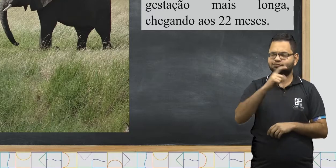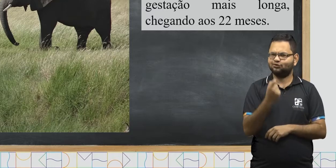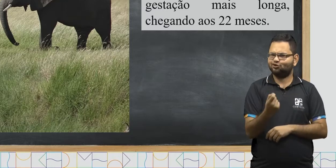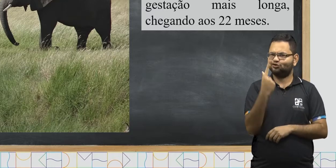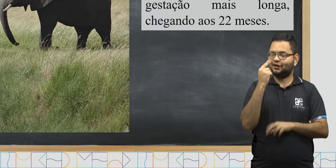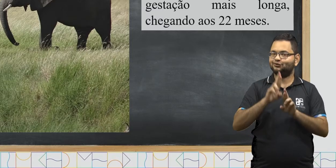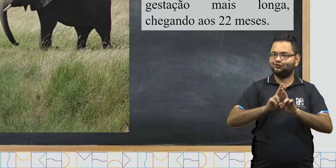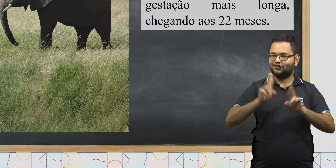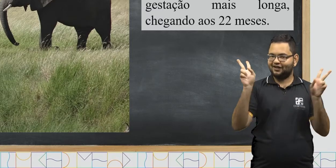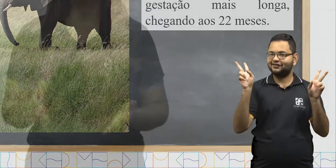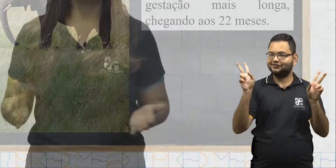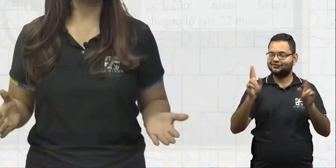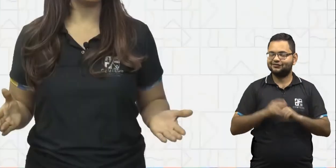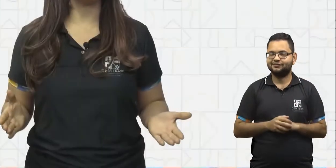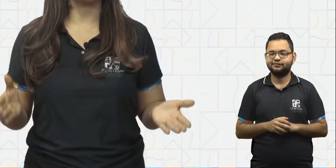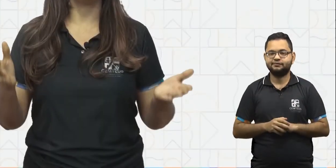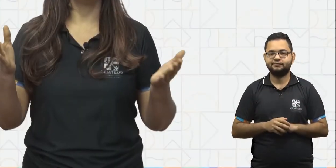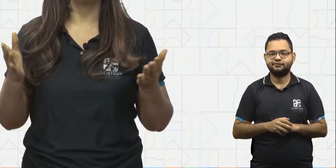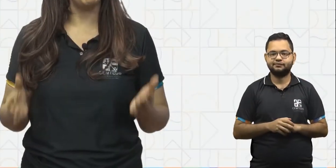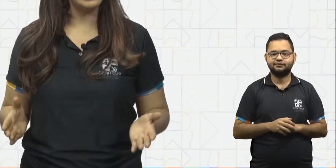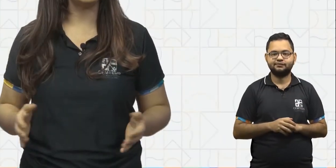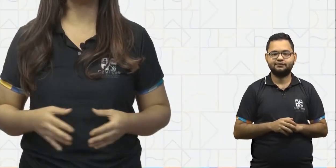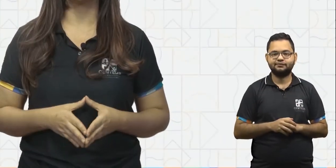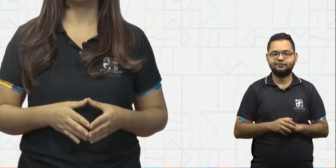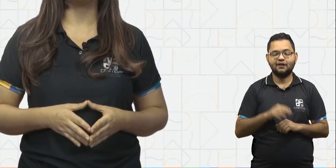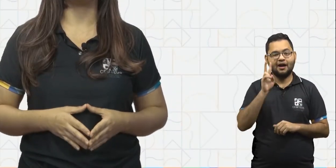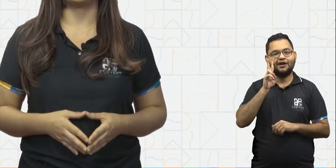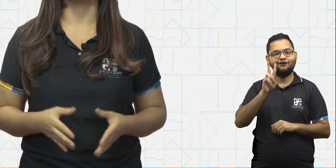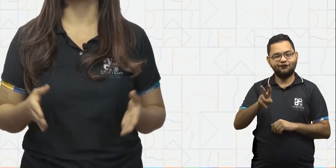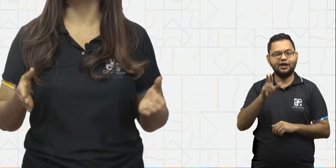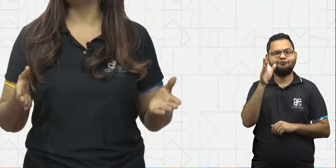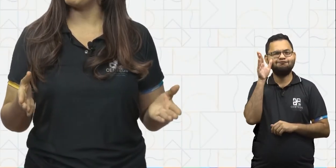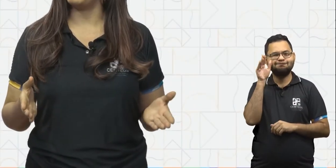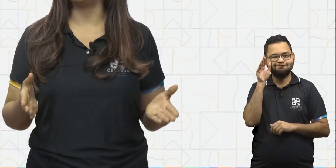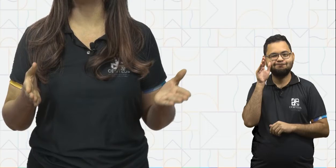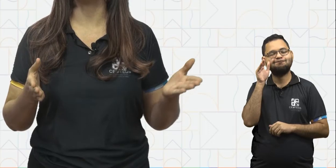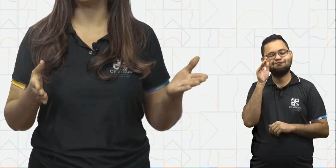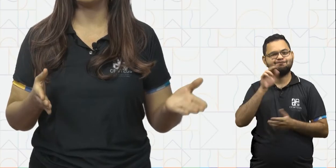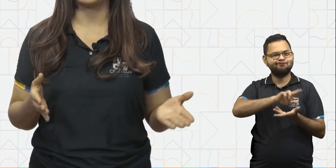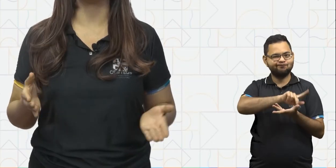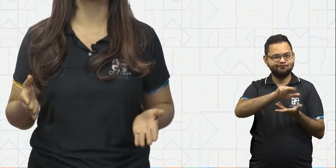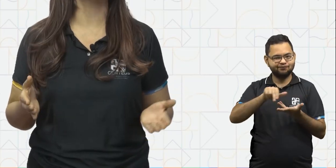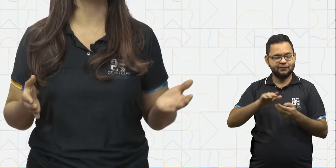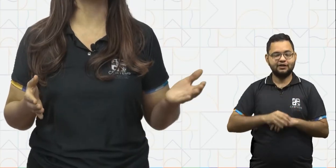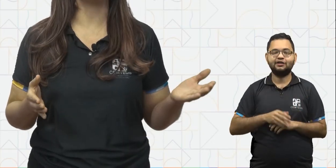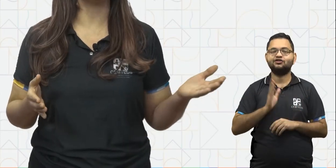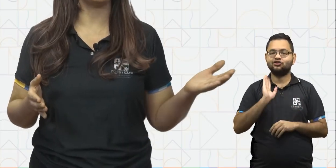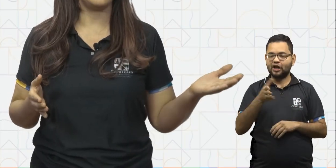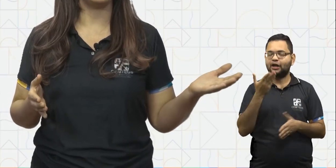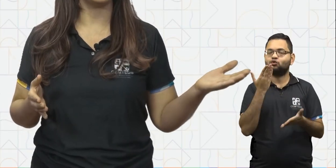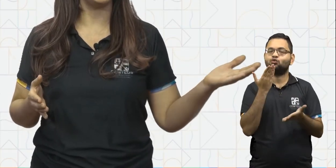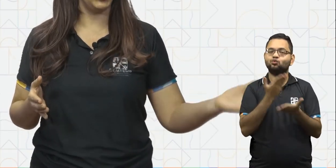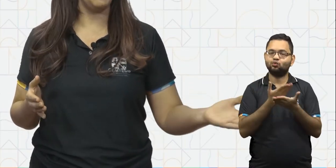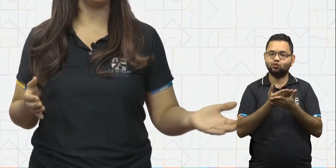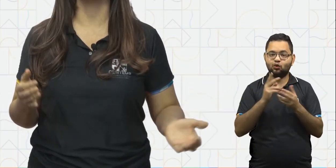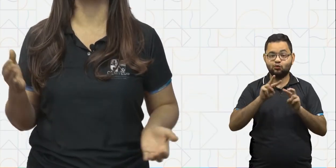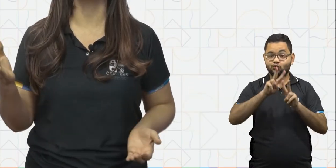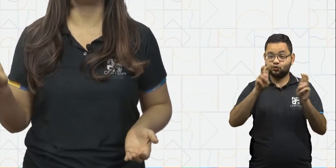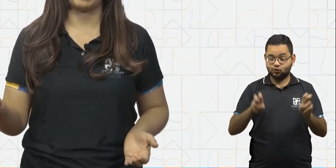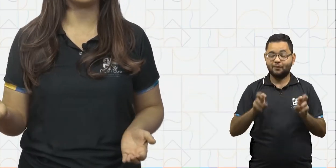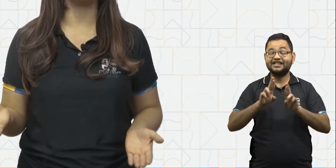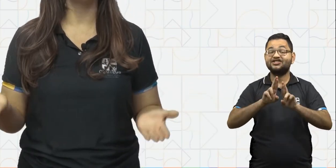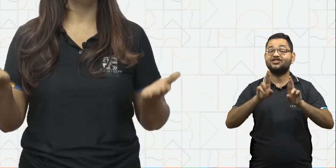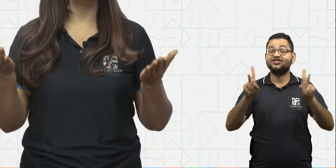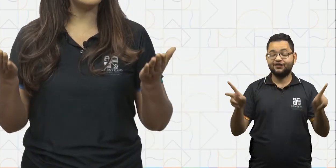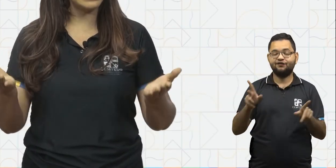diferenciado é o elefante. Veja quantas curiosidades. Depois de estudar sobre a diferença entre opinião